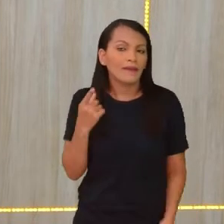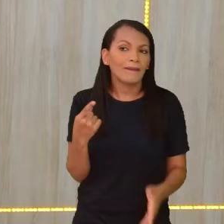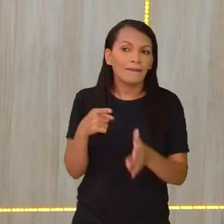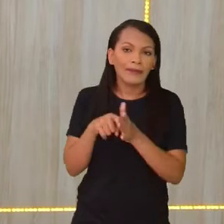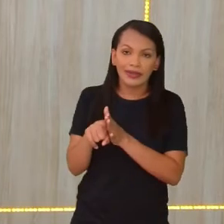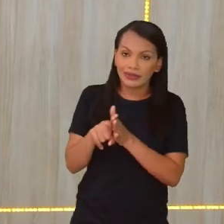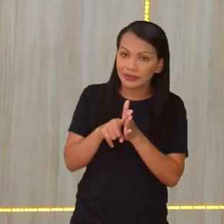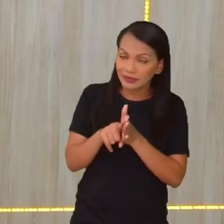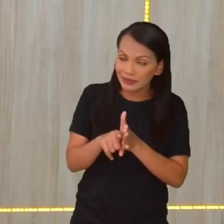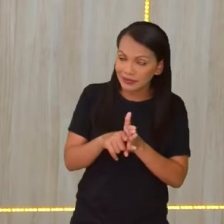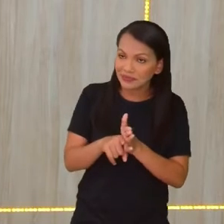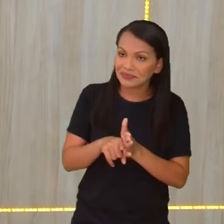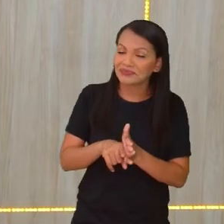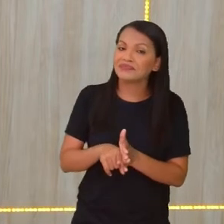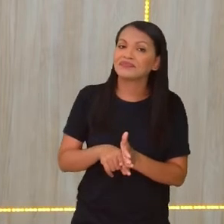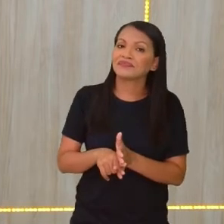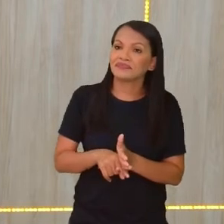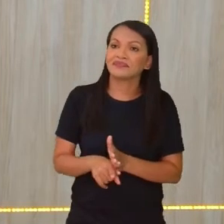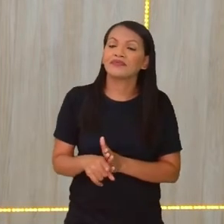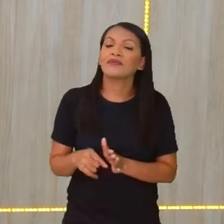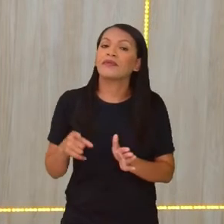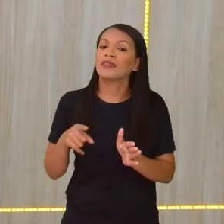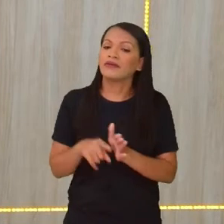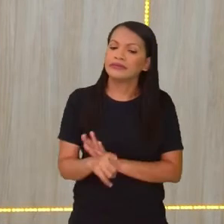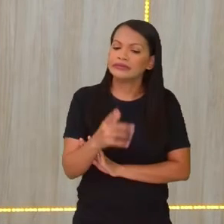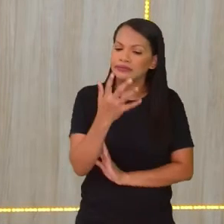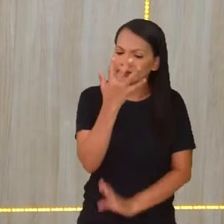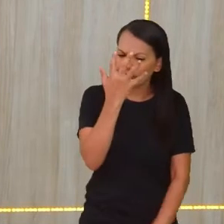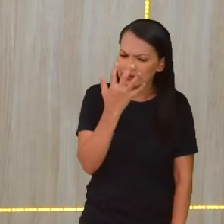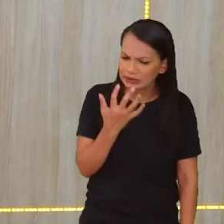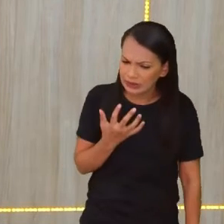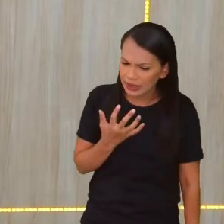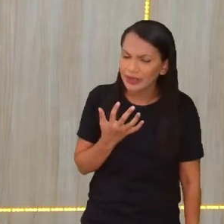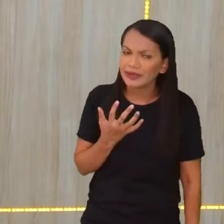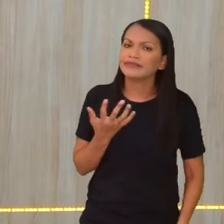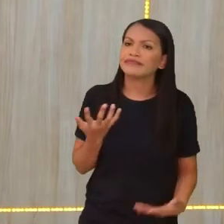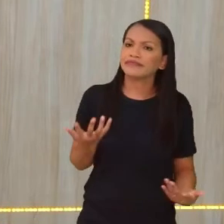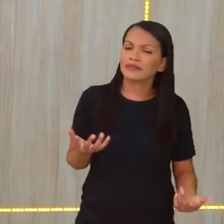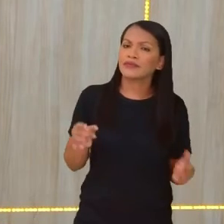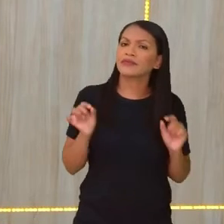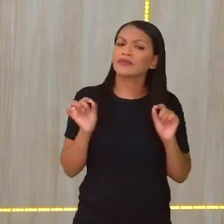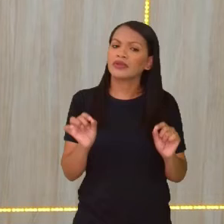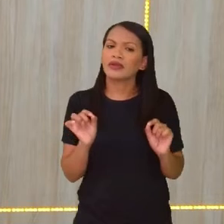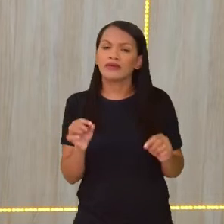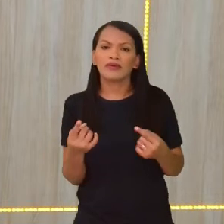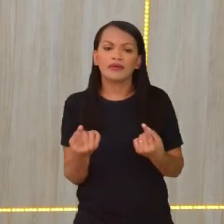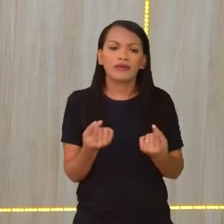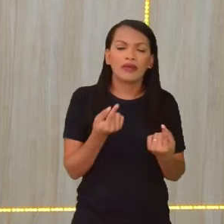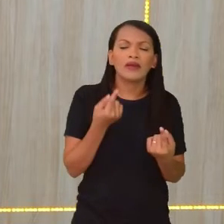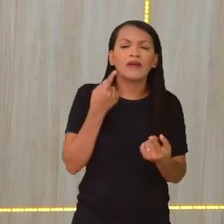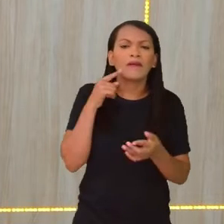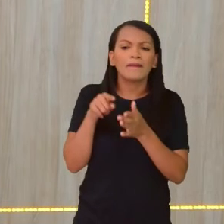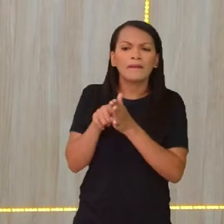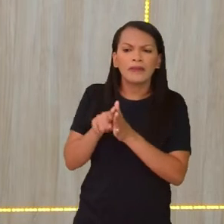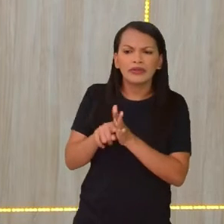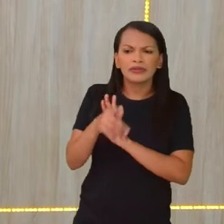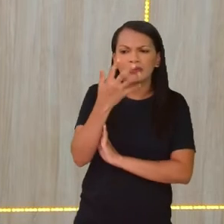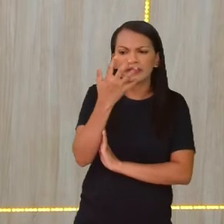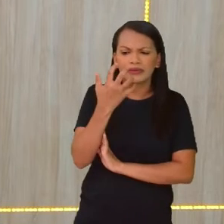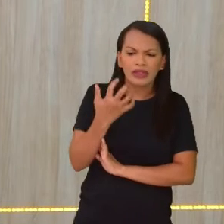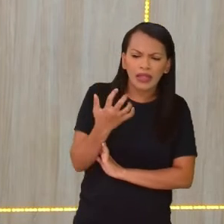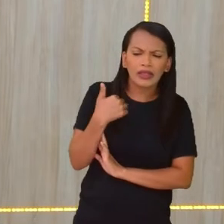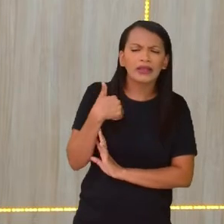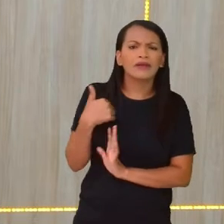que apontam, pesquisas sérias inclusive, né, que há quem questione, mas são pesquisas sérias que